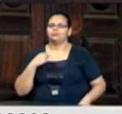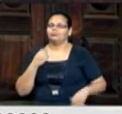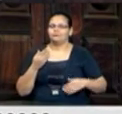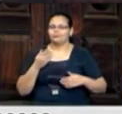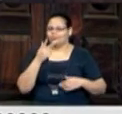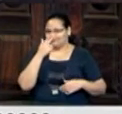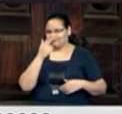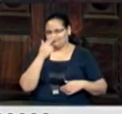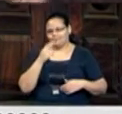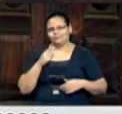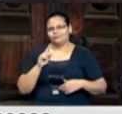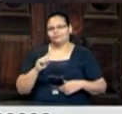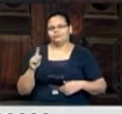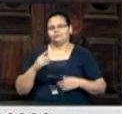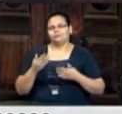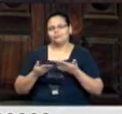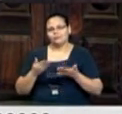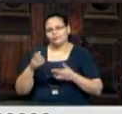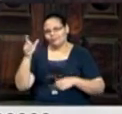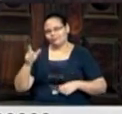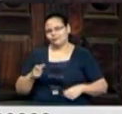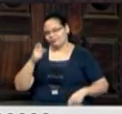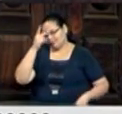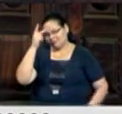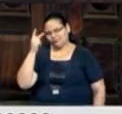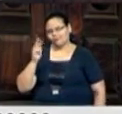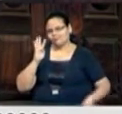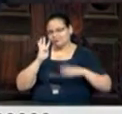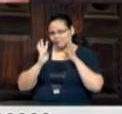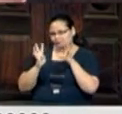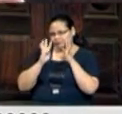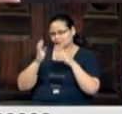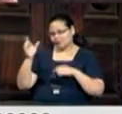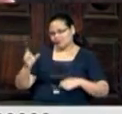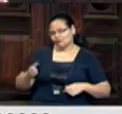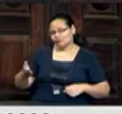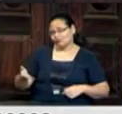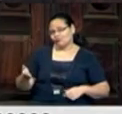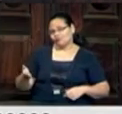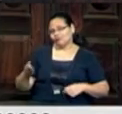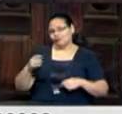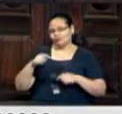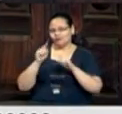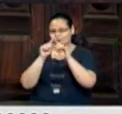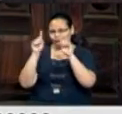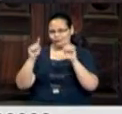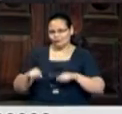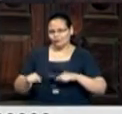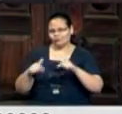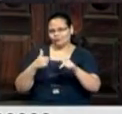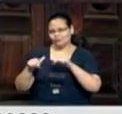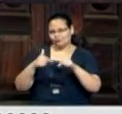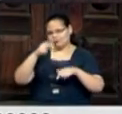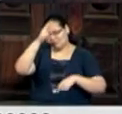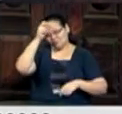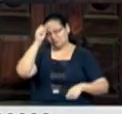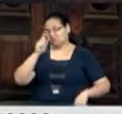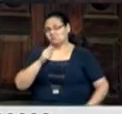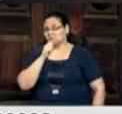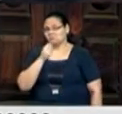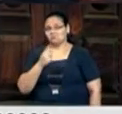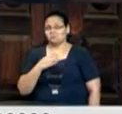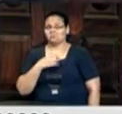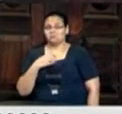total pela existência do servidor público. Só pode ser esta, porque não tem o menor sentido. E